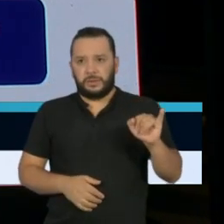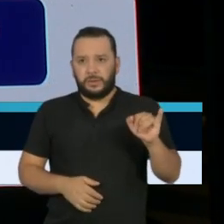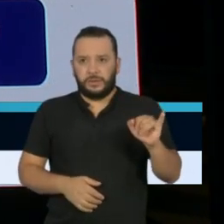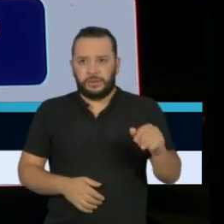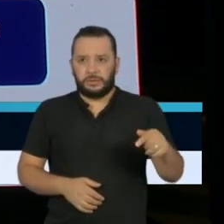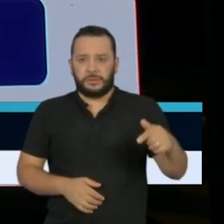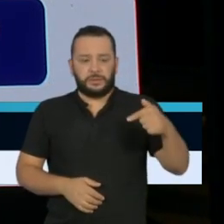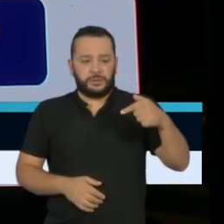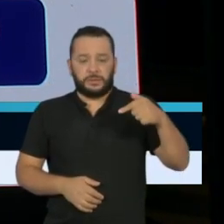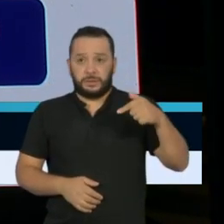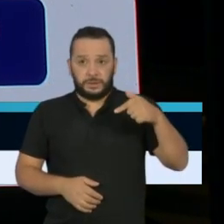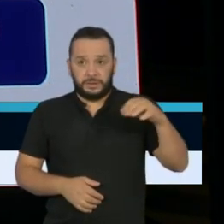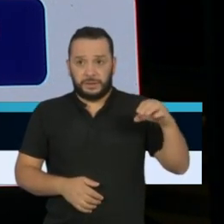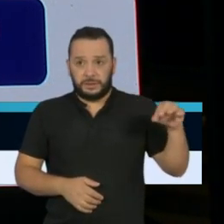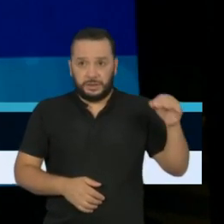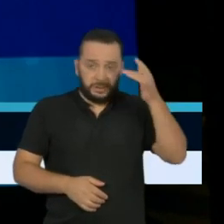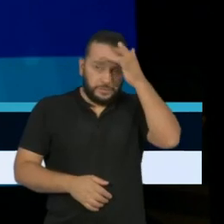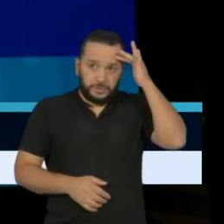700 pacientes.